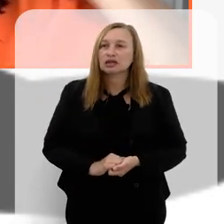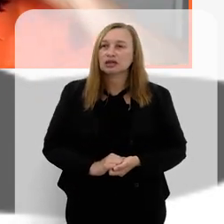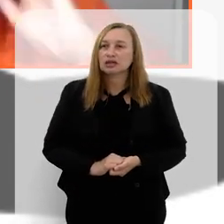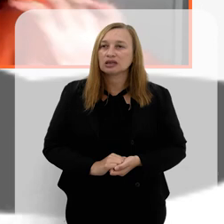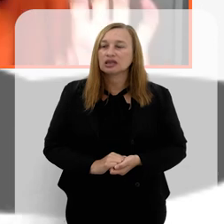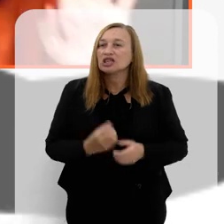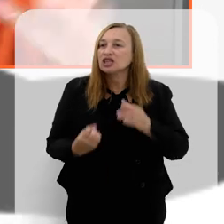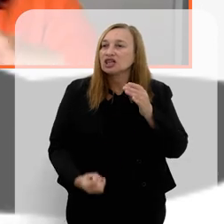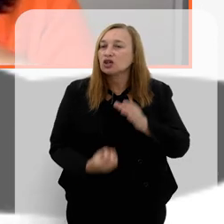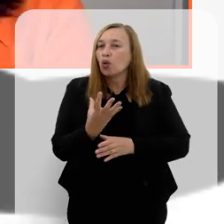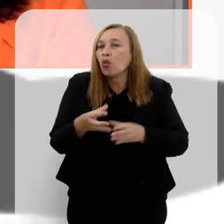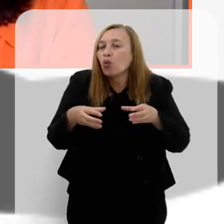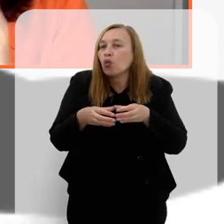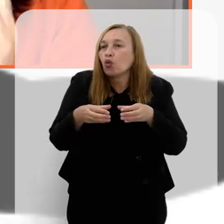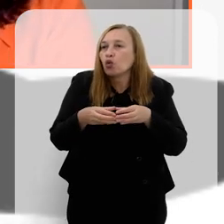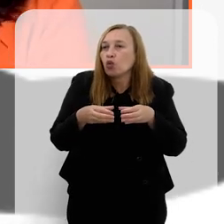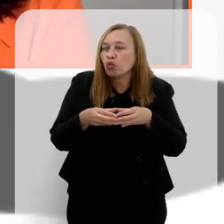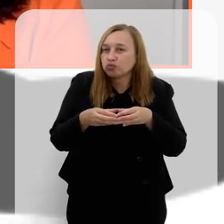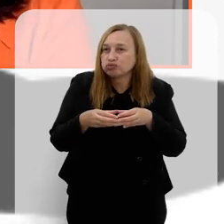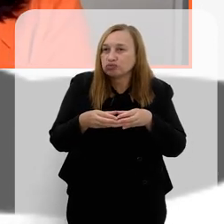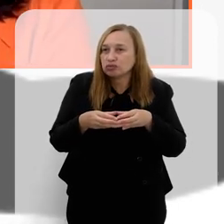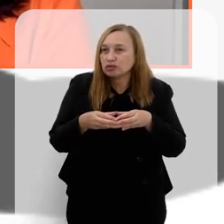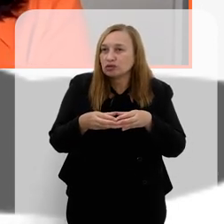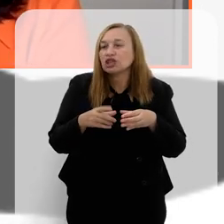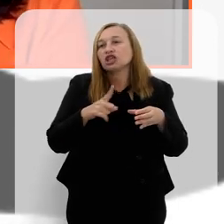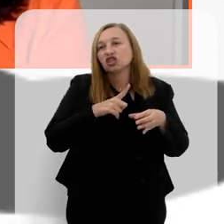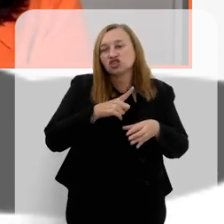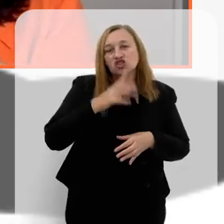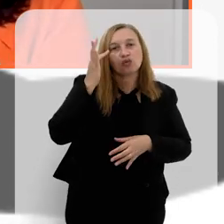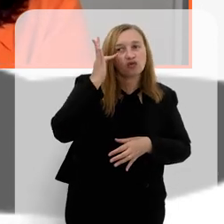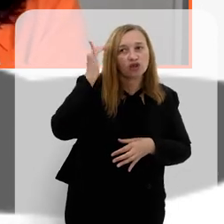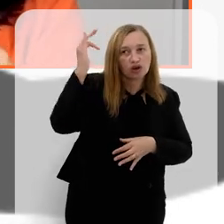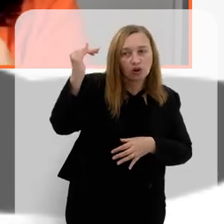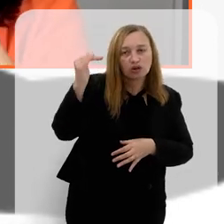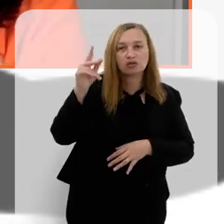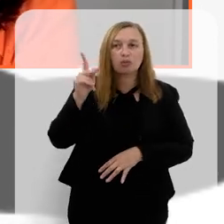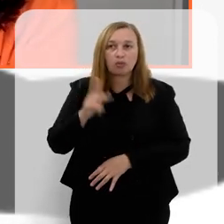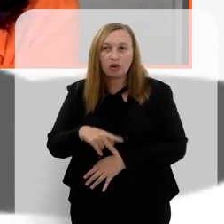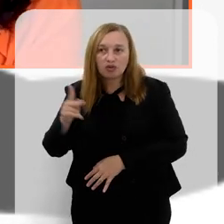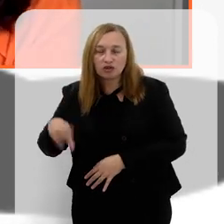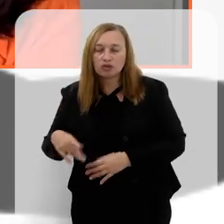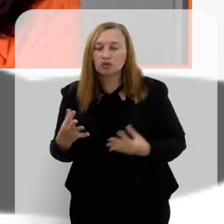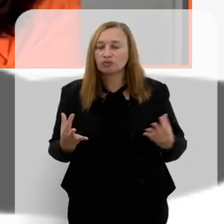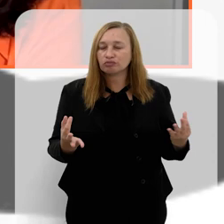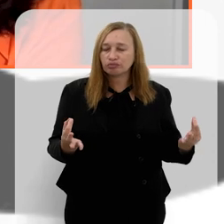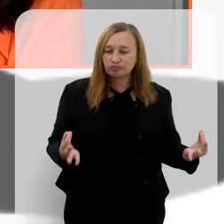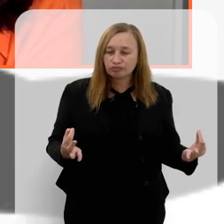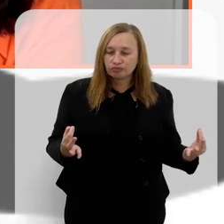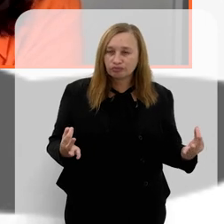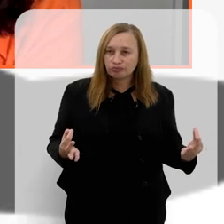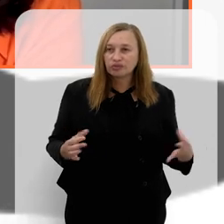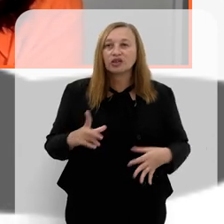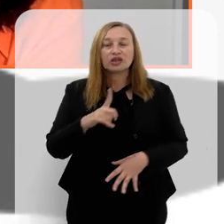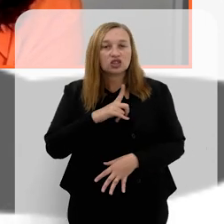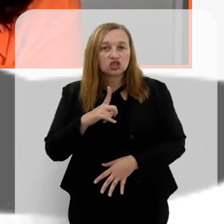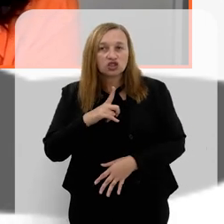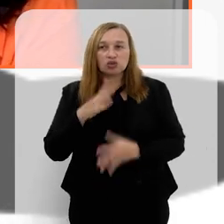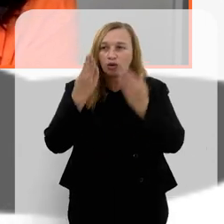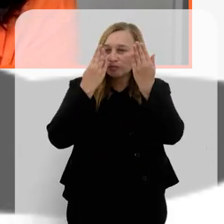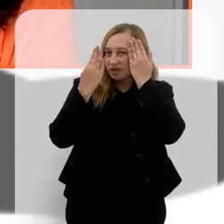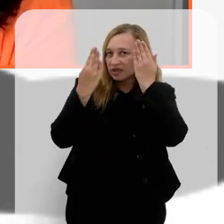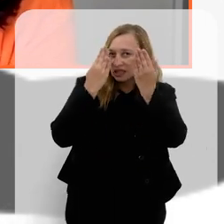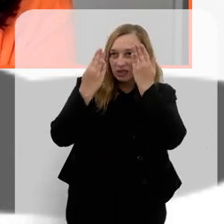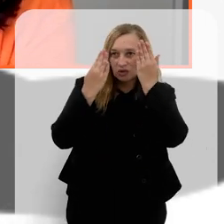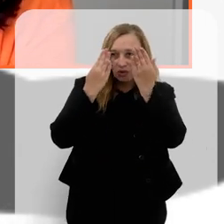gente criou uma equipe que tinha um filósofo, que tinha uma professora de meditação, que tinha